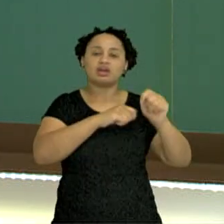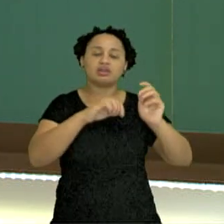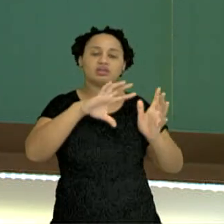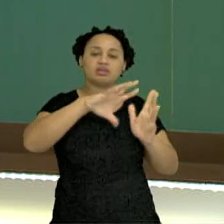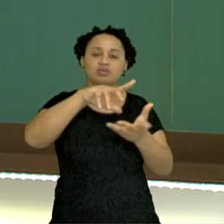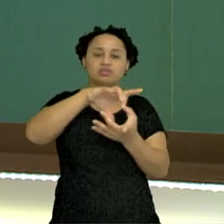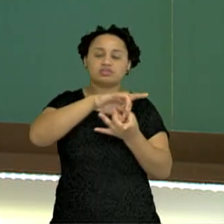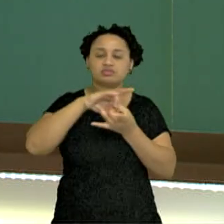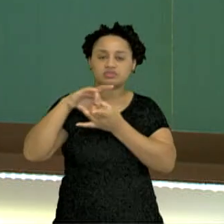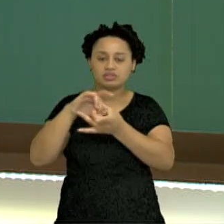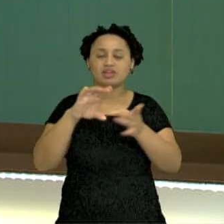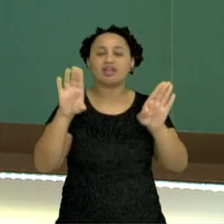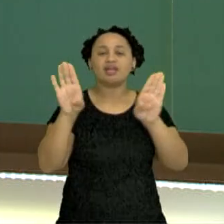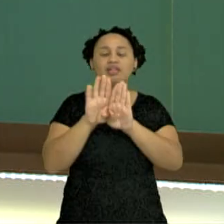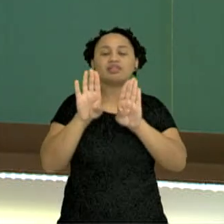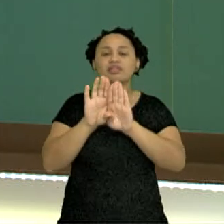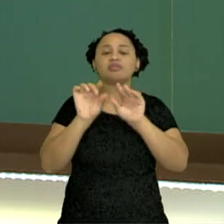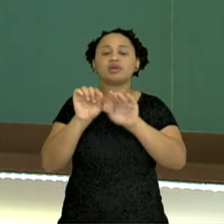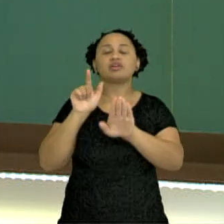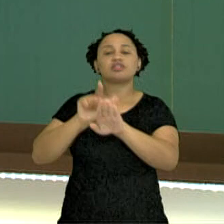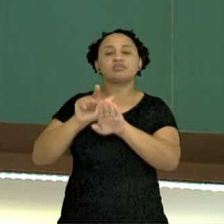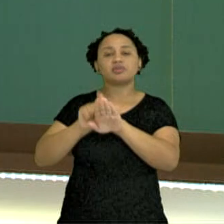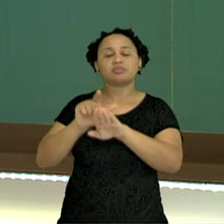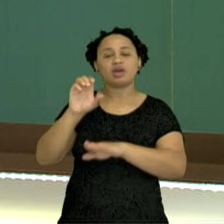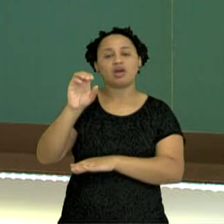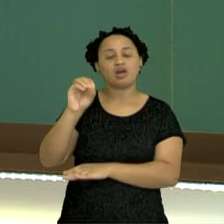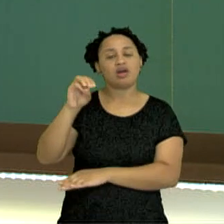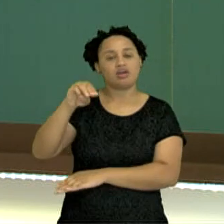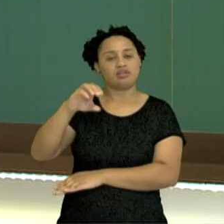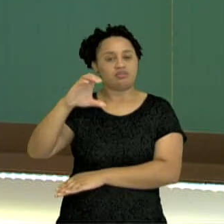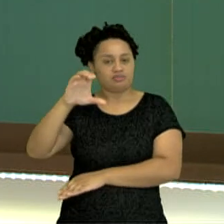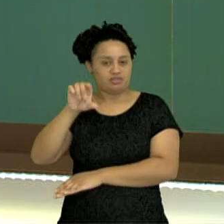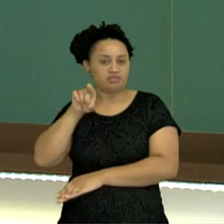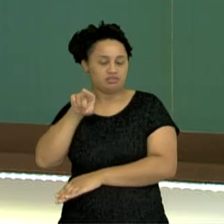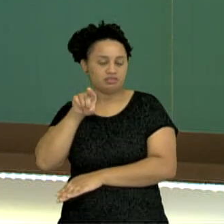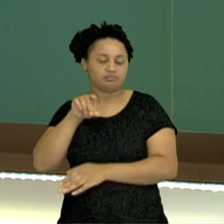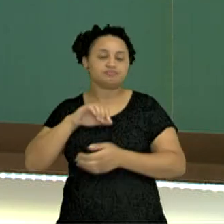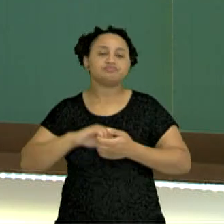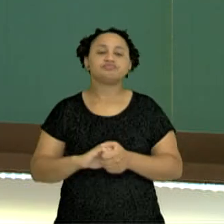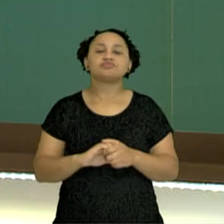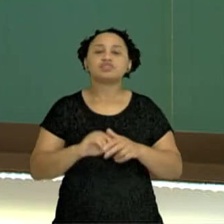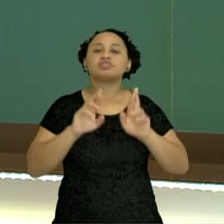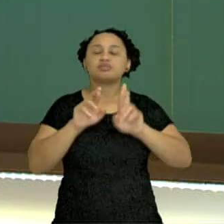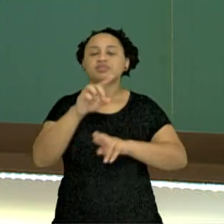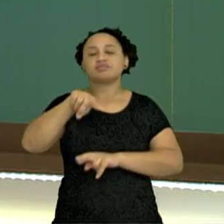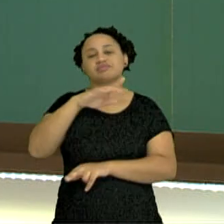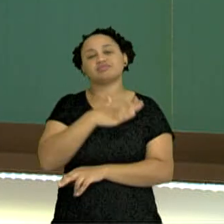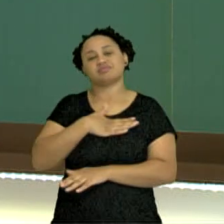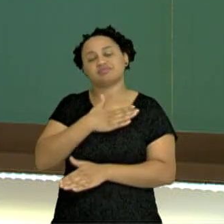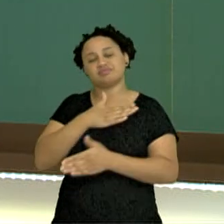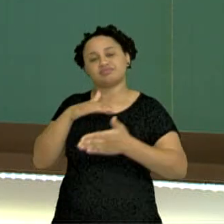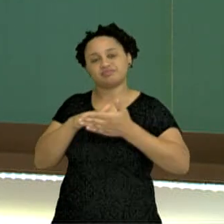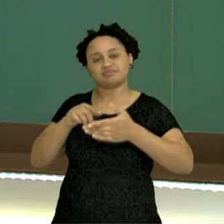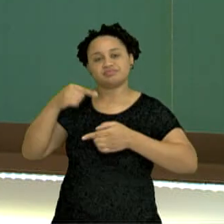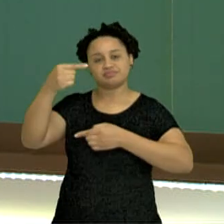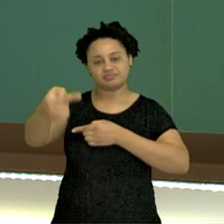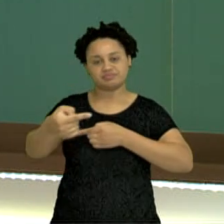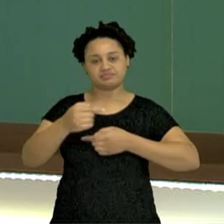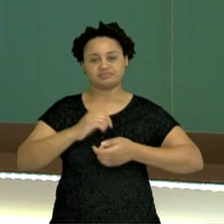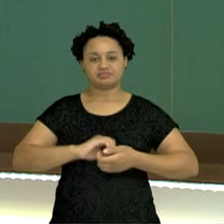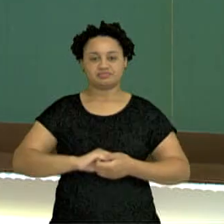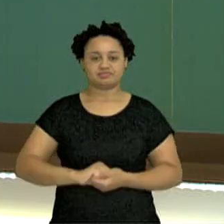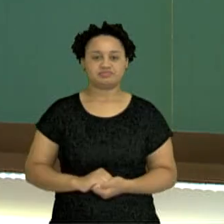e também sobre o papel da Organização Mundial do Comércio. Espero que vocês tenham gostado e até breve!